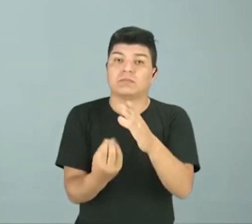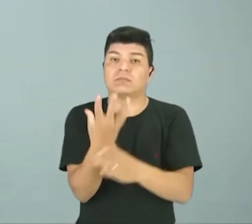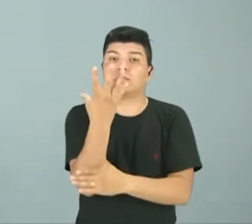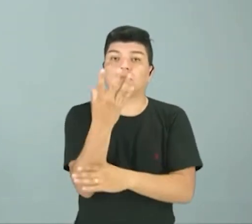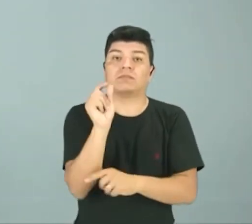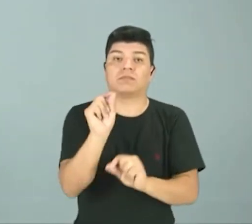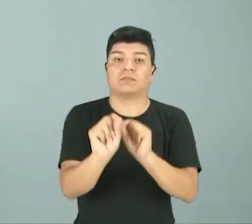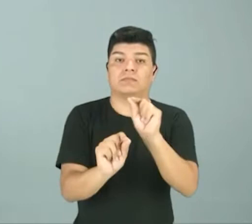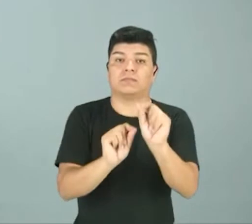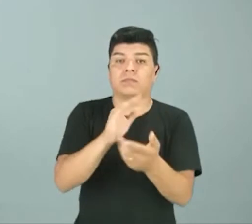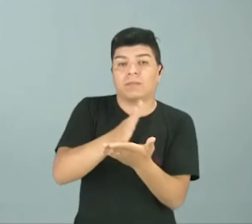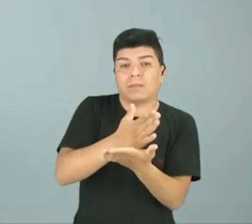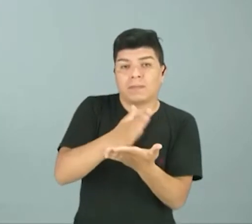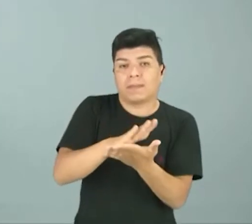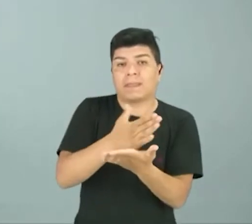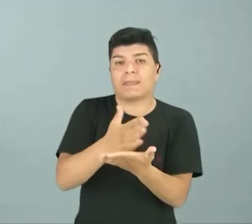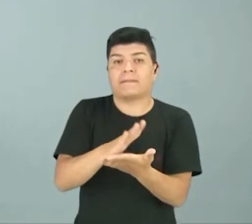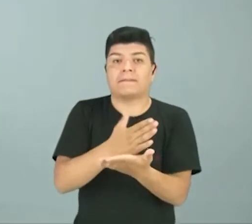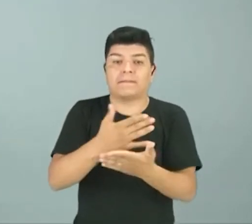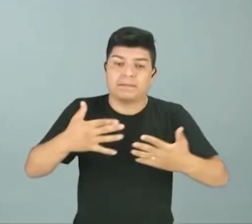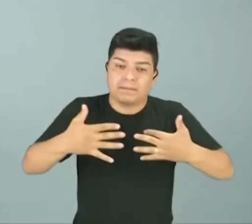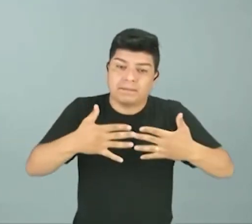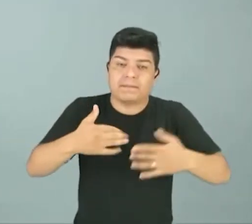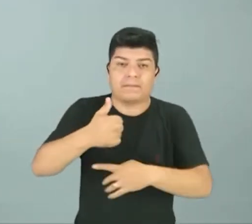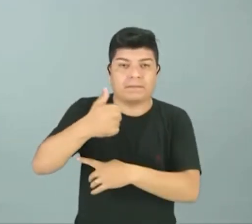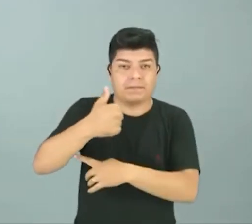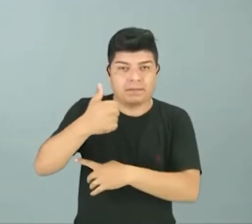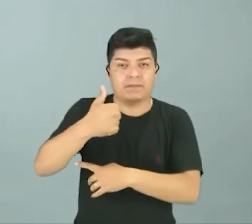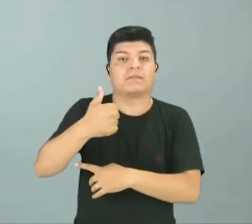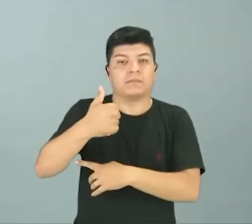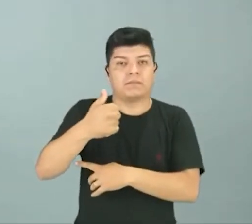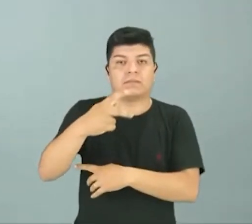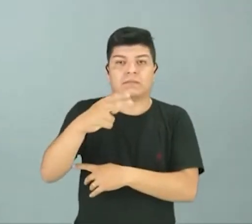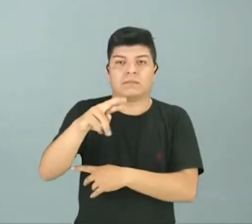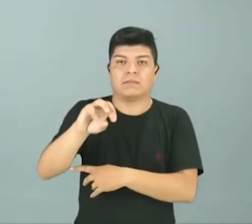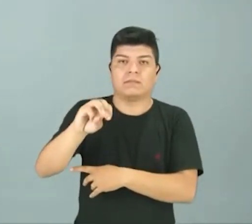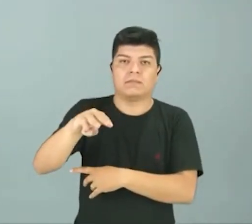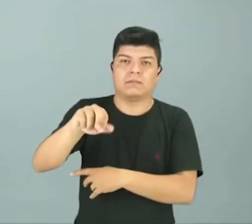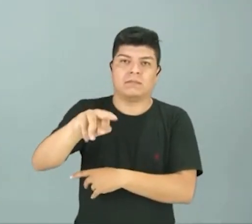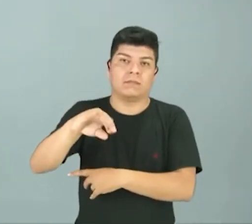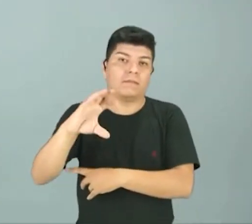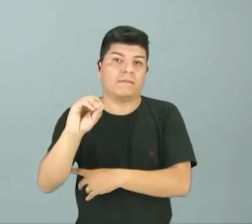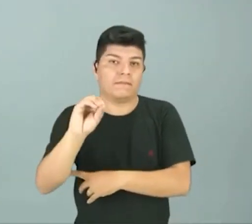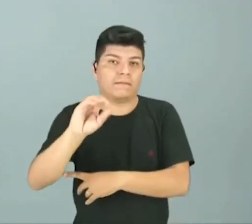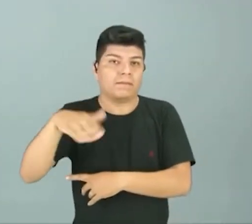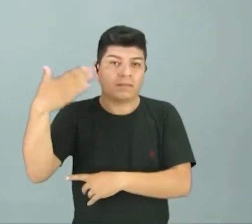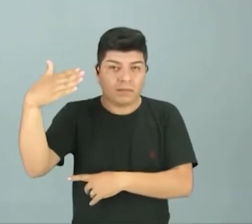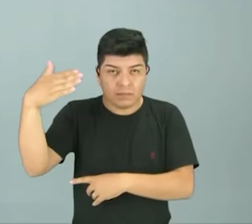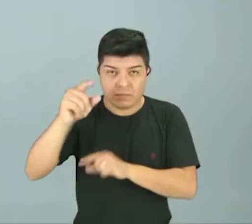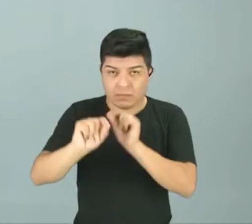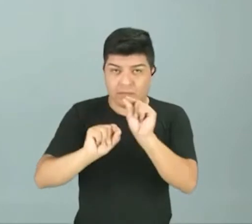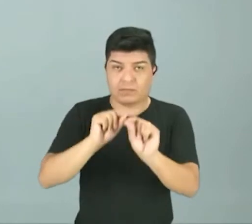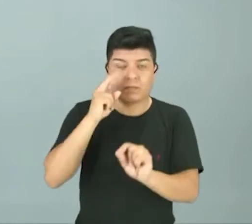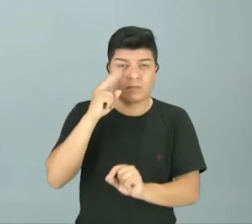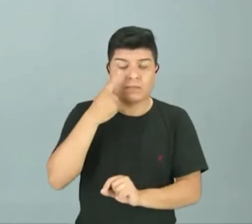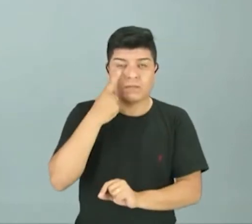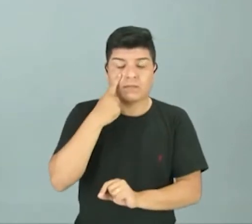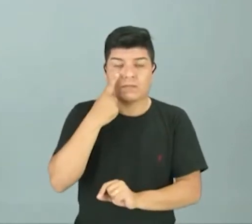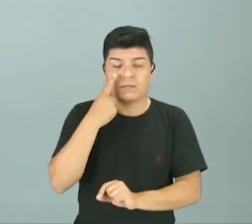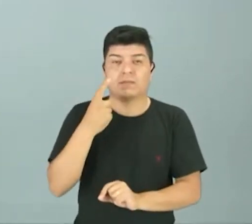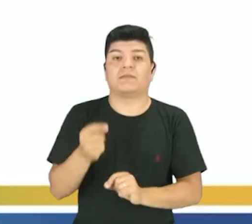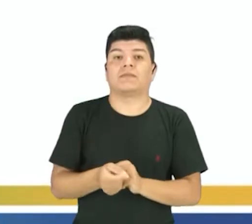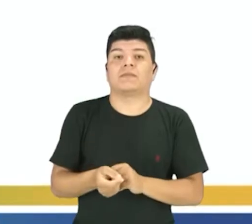originar alguns tecidos primários, né? Nós vamos ver na sequência. Os tecidos